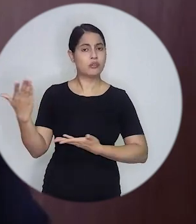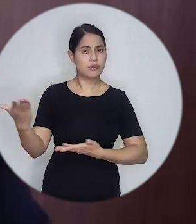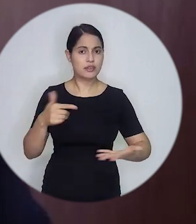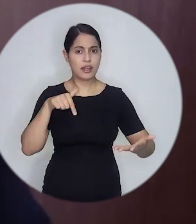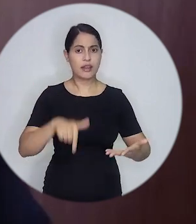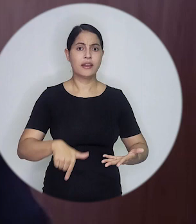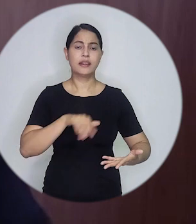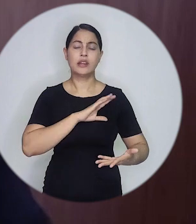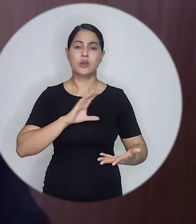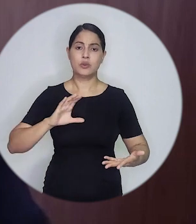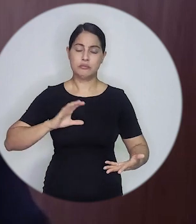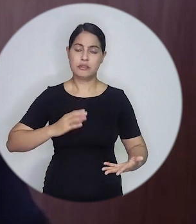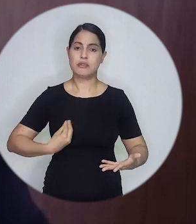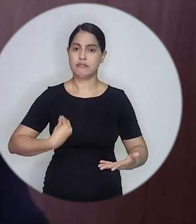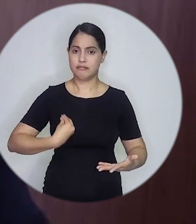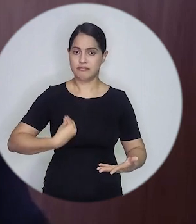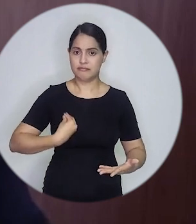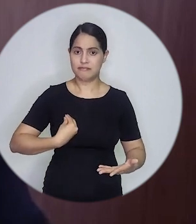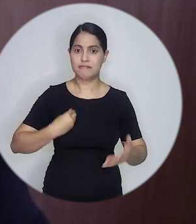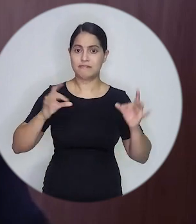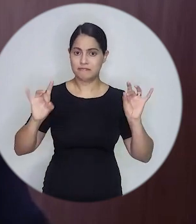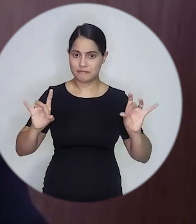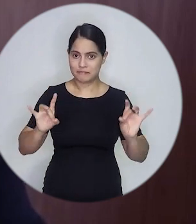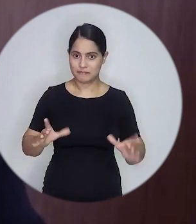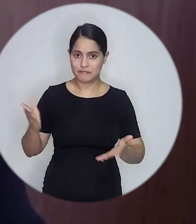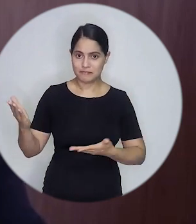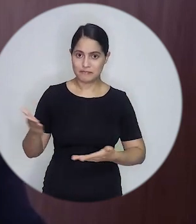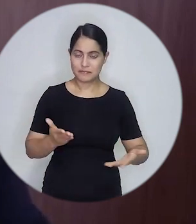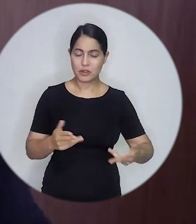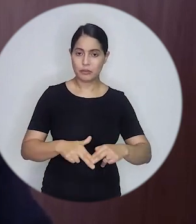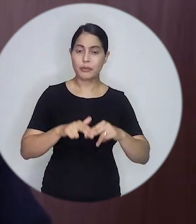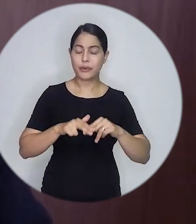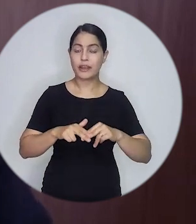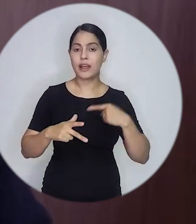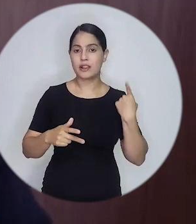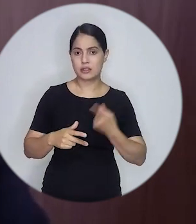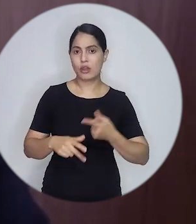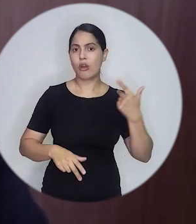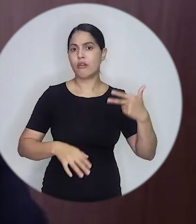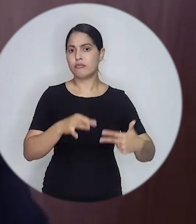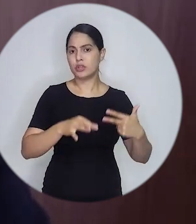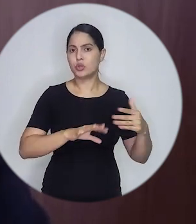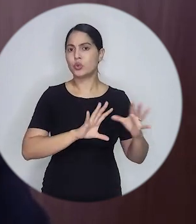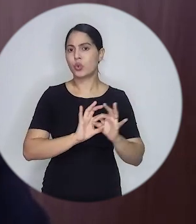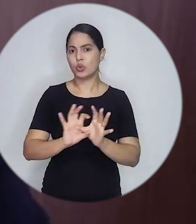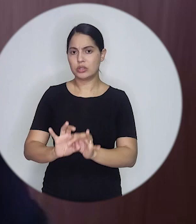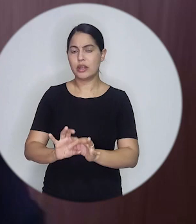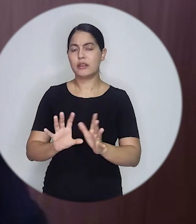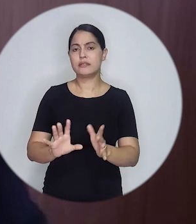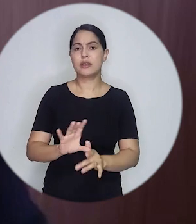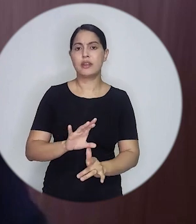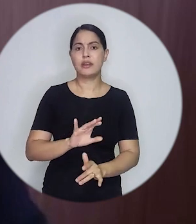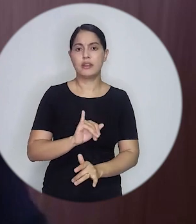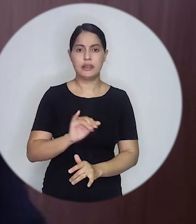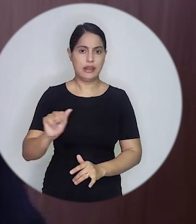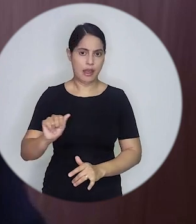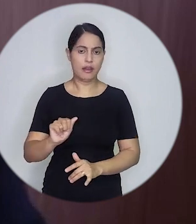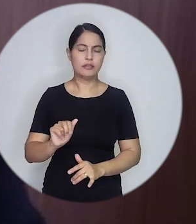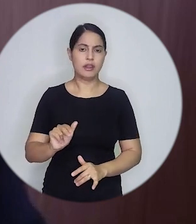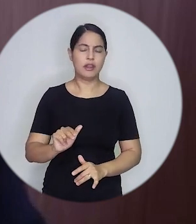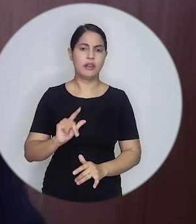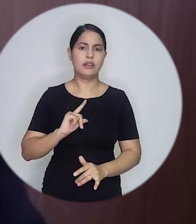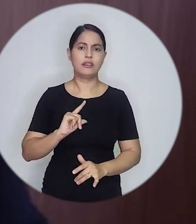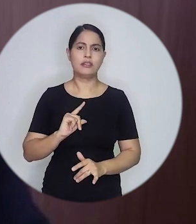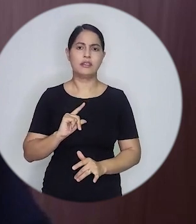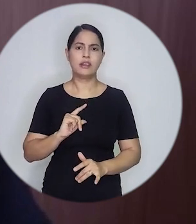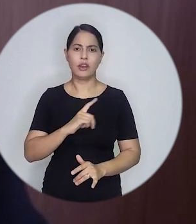muito mais do que a presença na comissão especial de juristas sobre inteligência artificial, que é